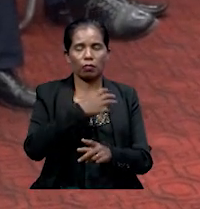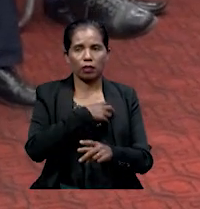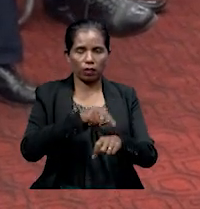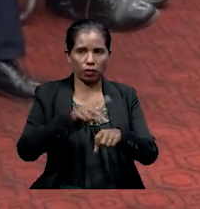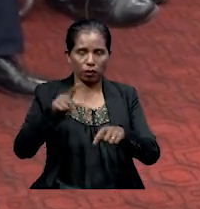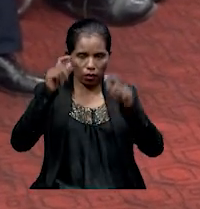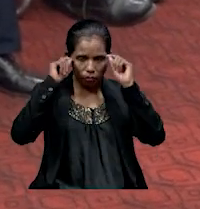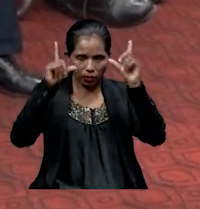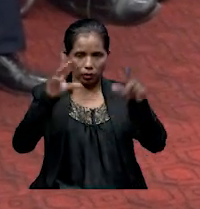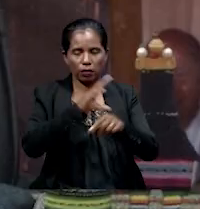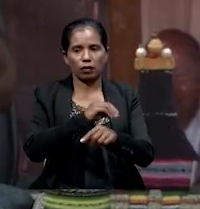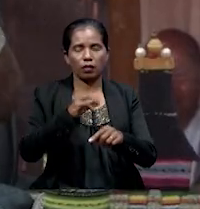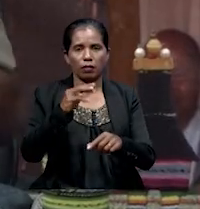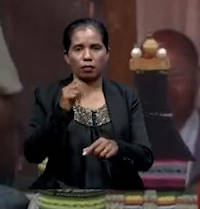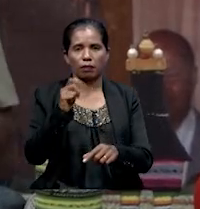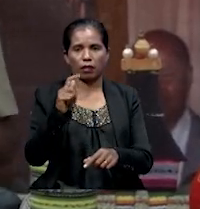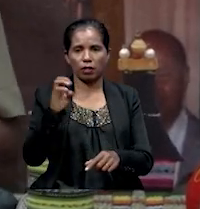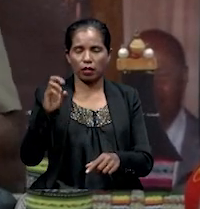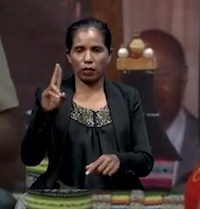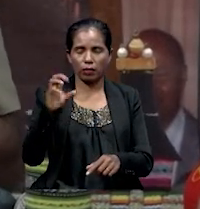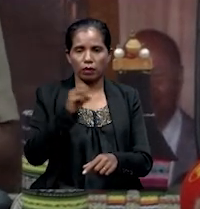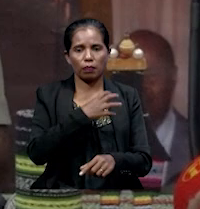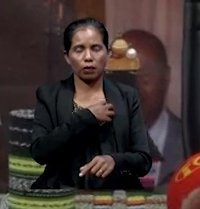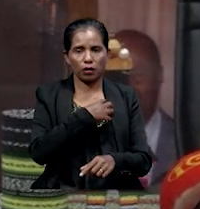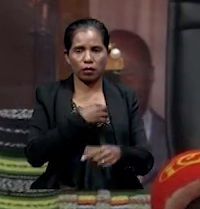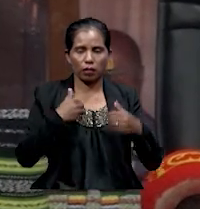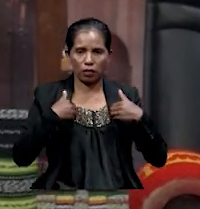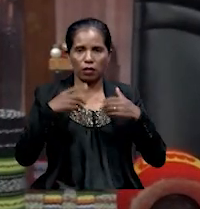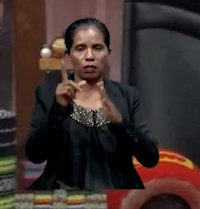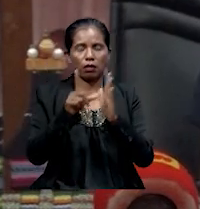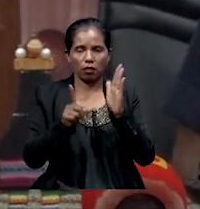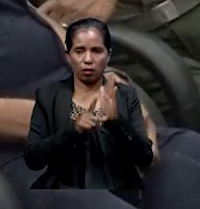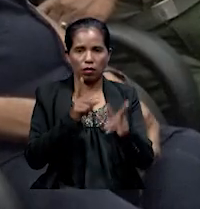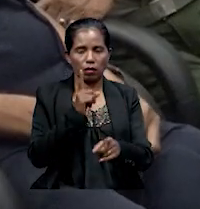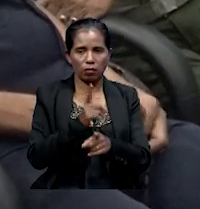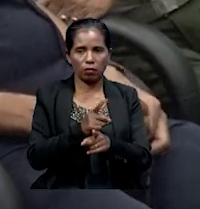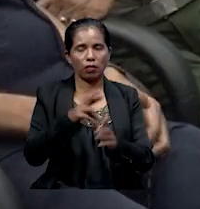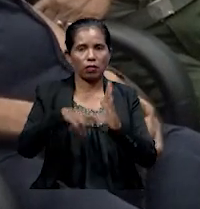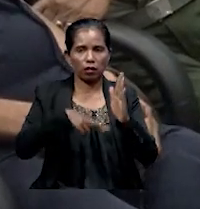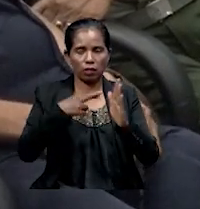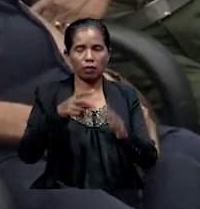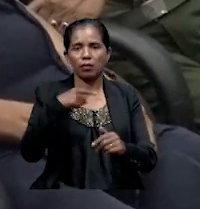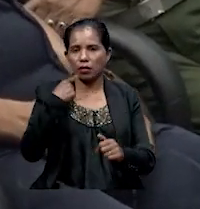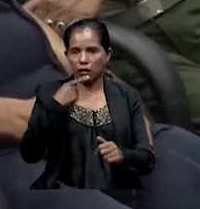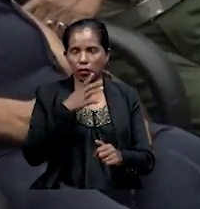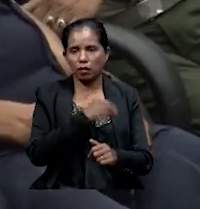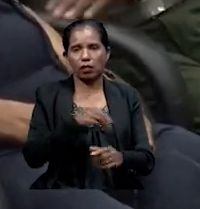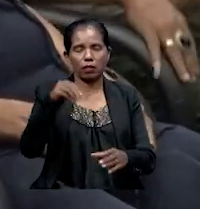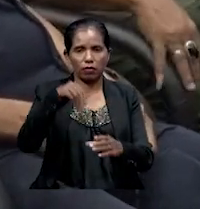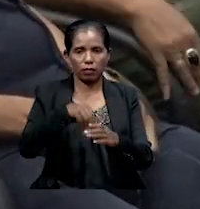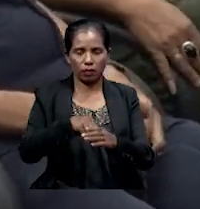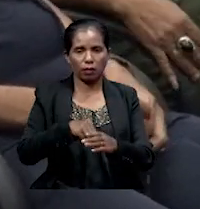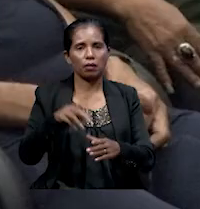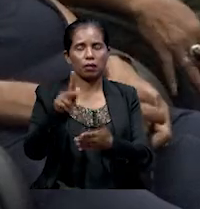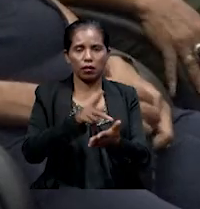Timor-Leste, comissário Polícia Mateus Fernandes afirma, PNTL há uma lei própria, nebe regula, ba se deite, ba que envolve iha acto